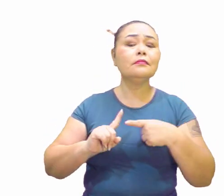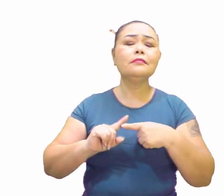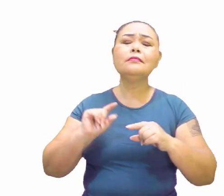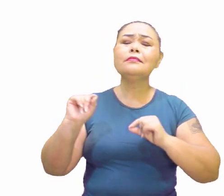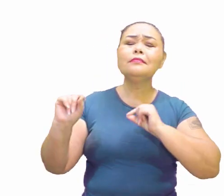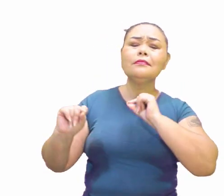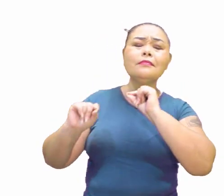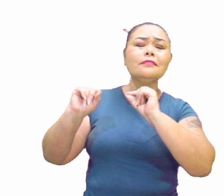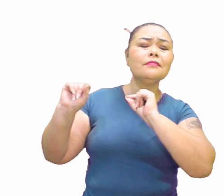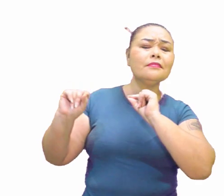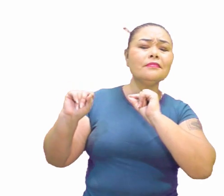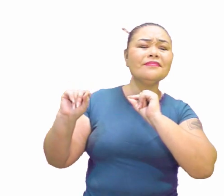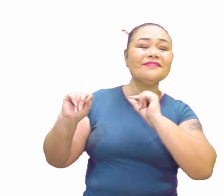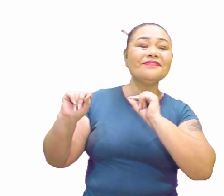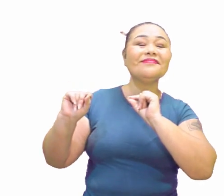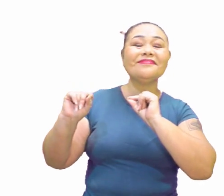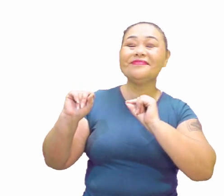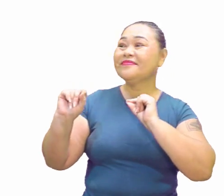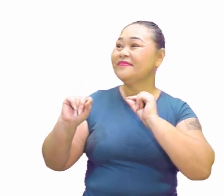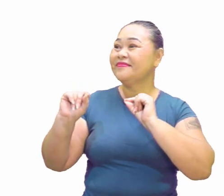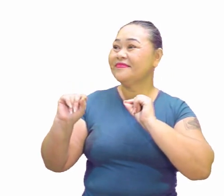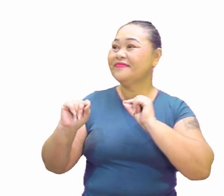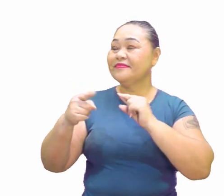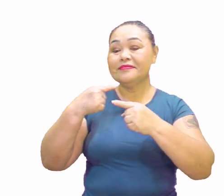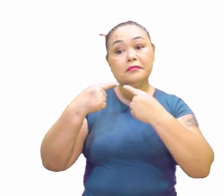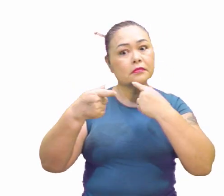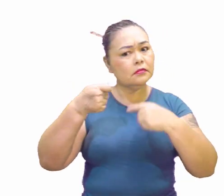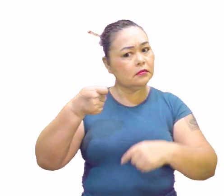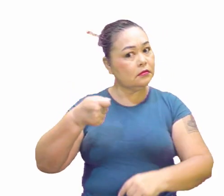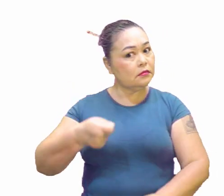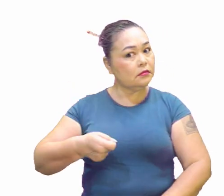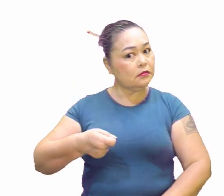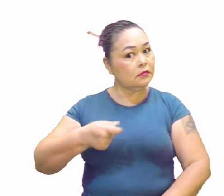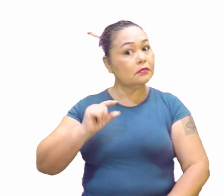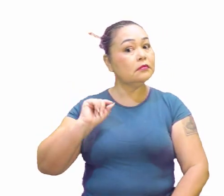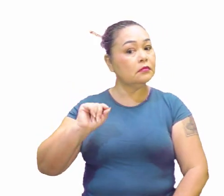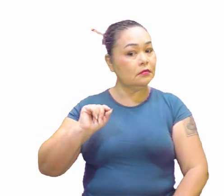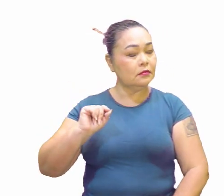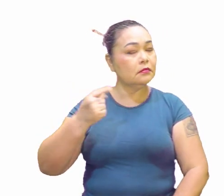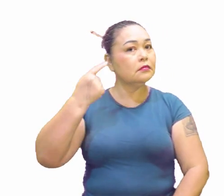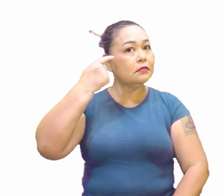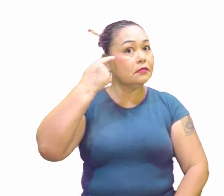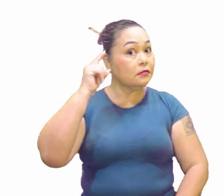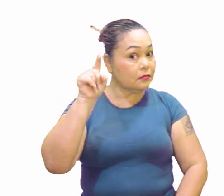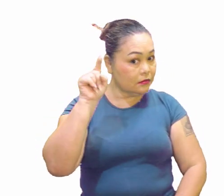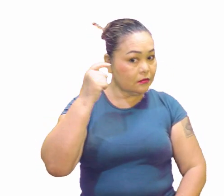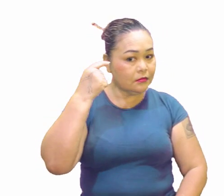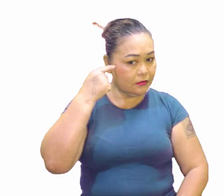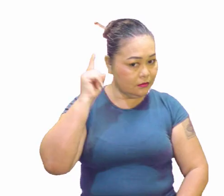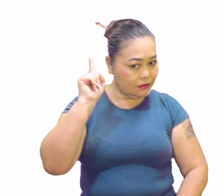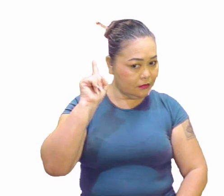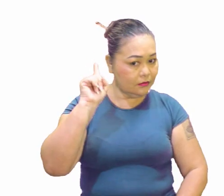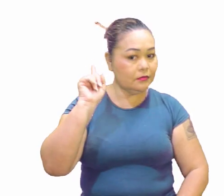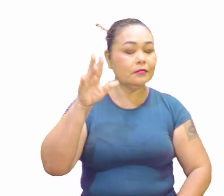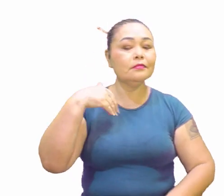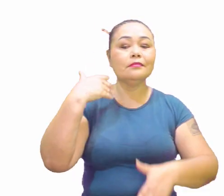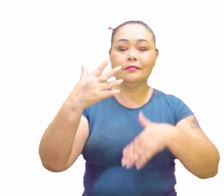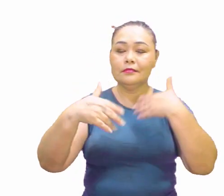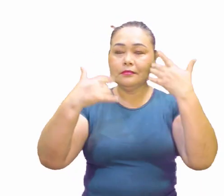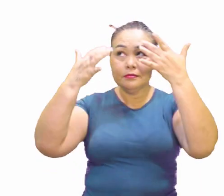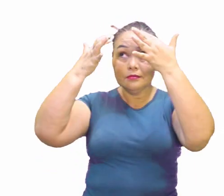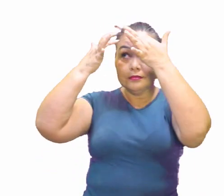que é isso, amadinha? O que é argumento de autoridade? Né? Vamos pensando aí. Vamos queimar